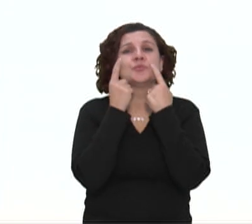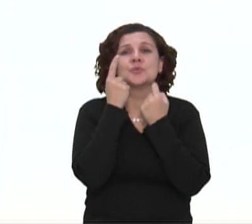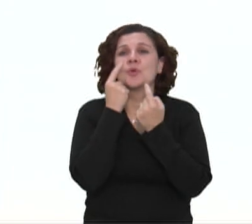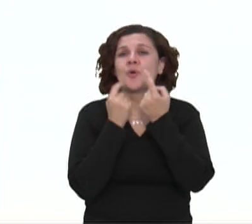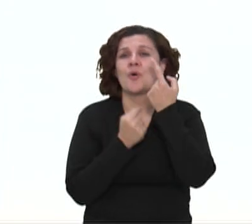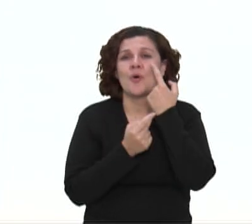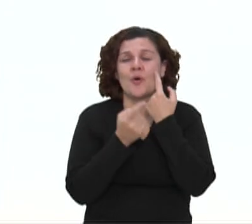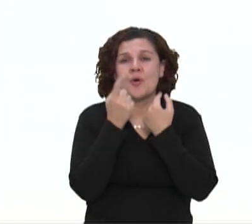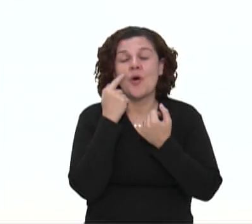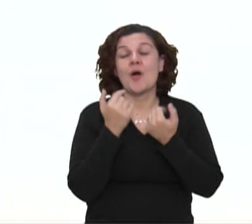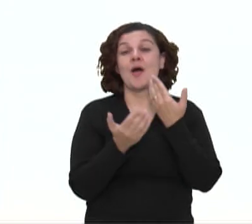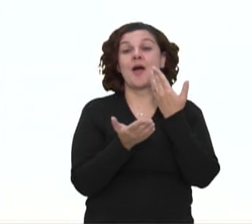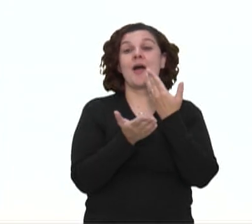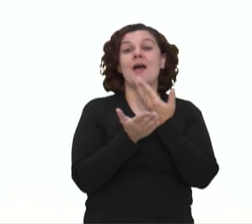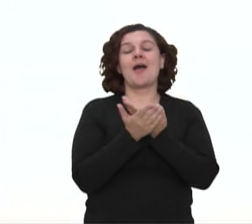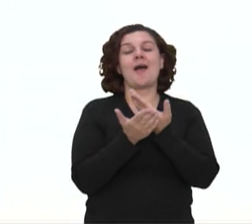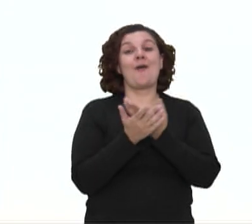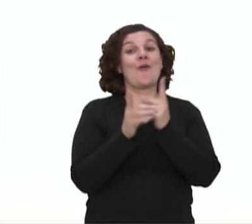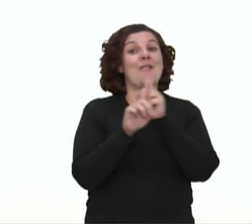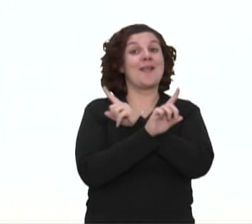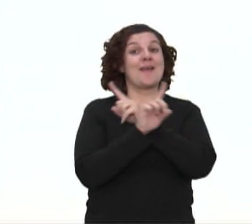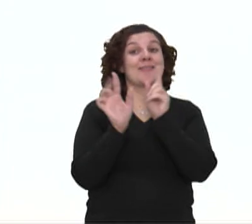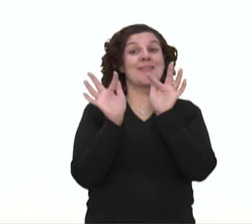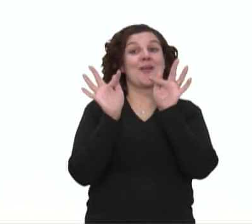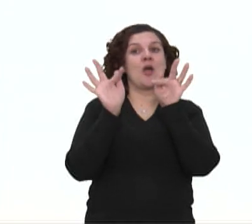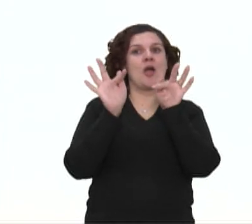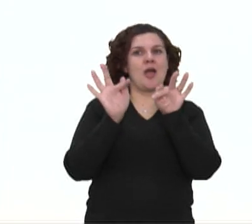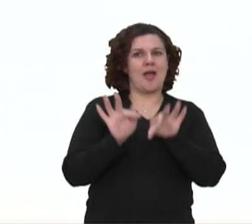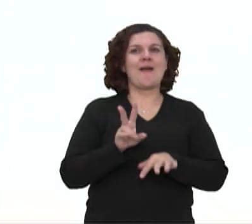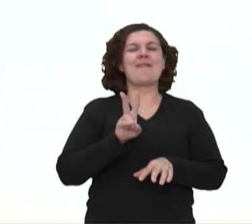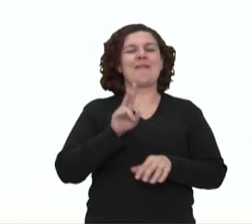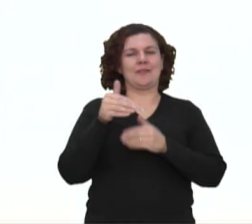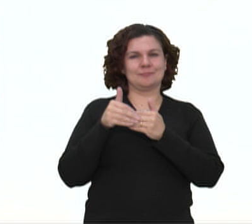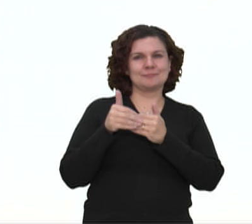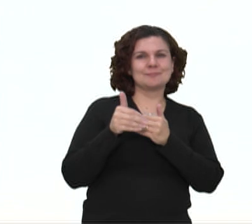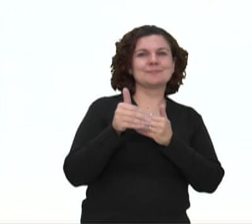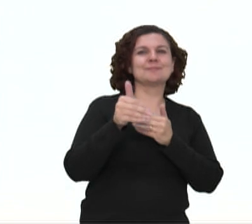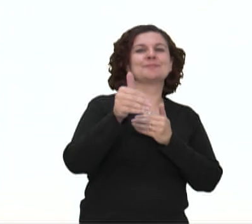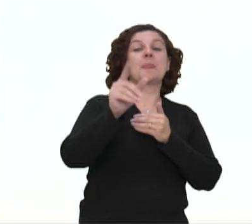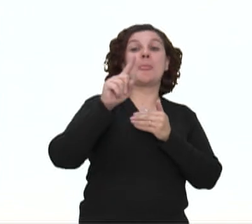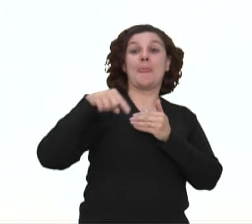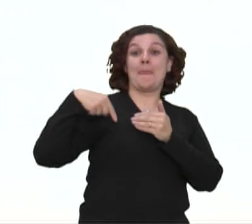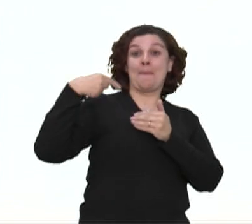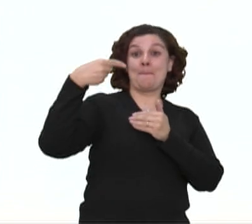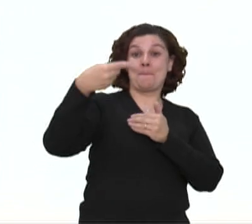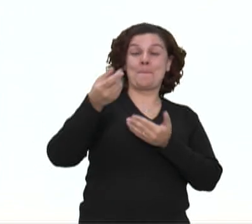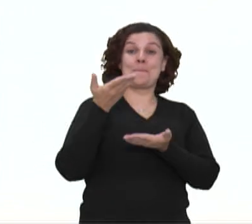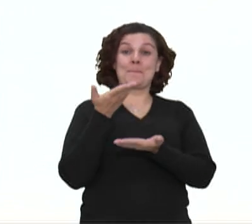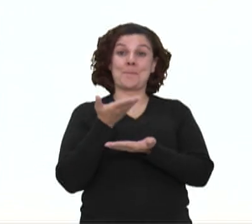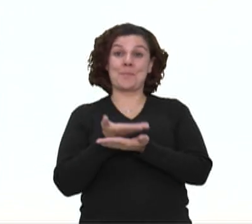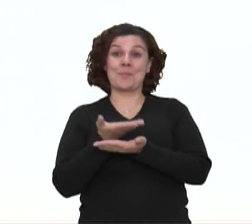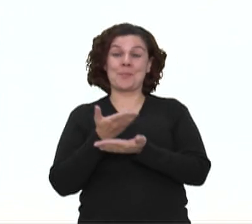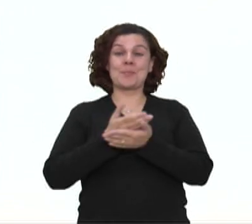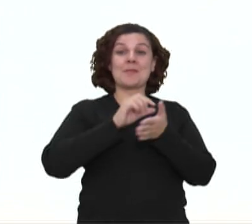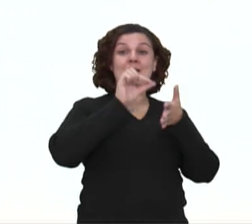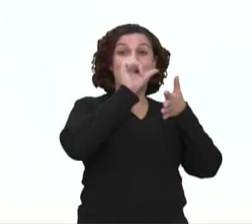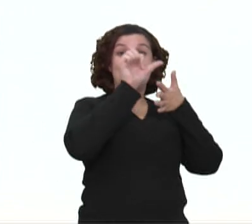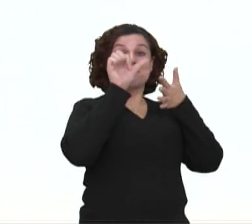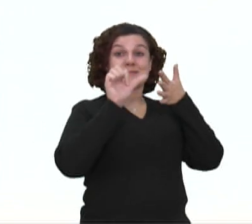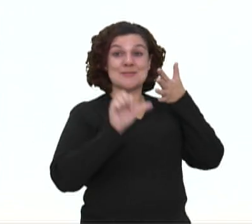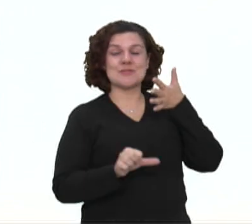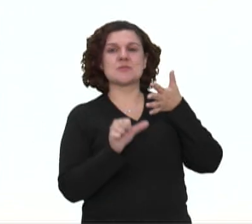a nossa aula não acabou, vai ter outra aula. E lá na próxima aula a gente vai ver os aspectos